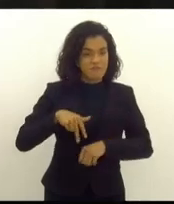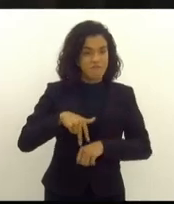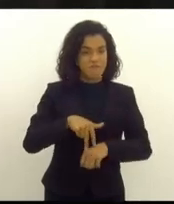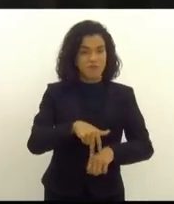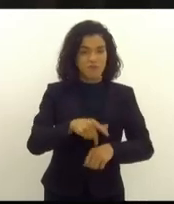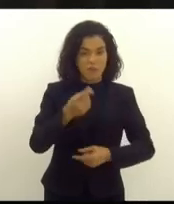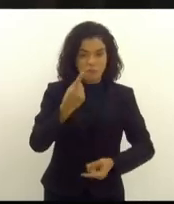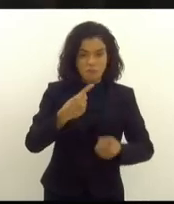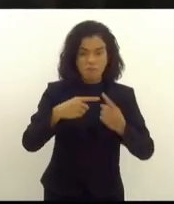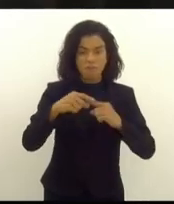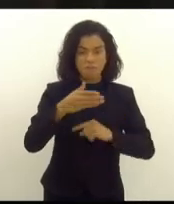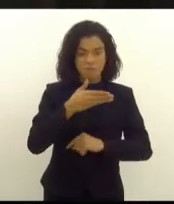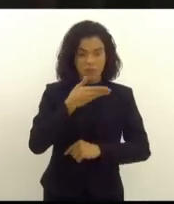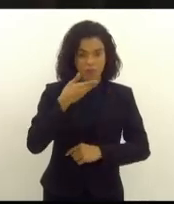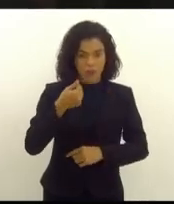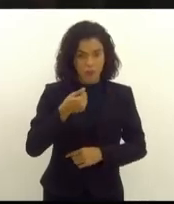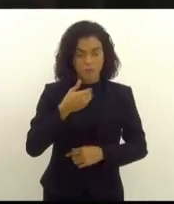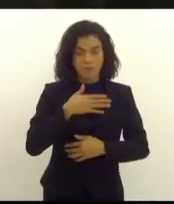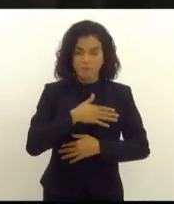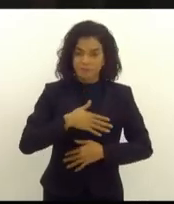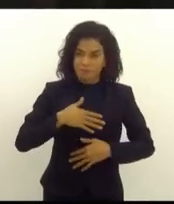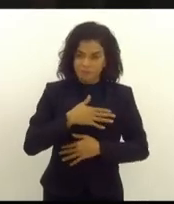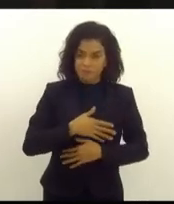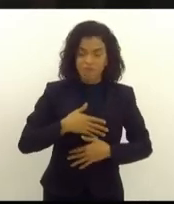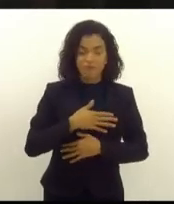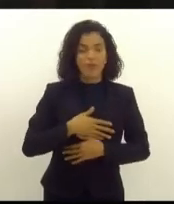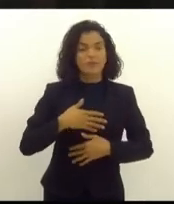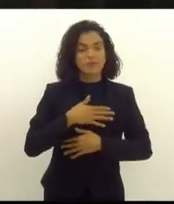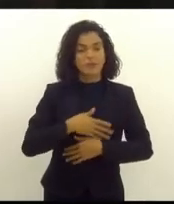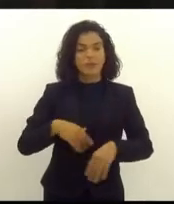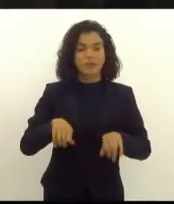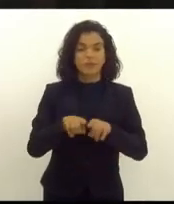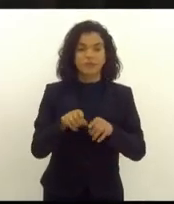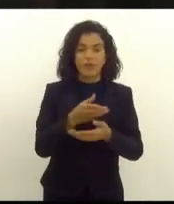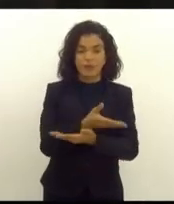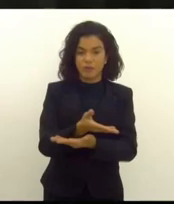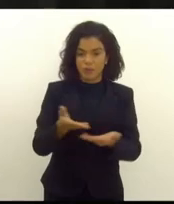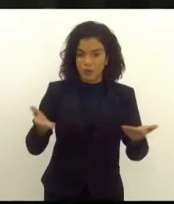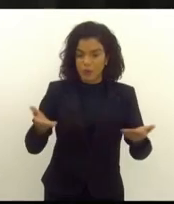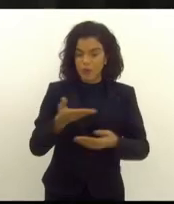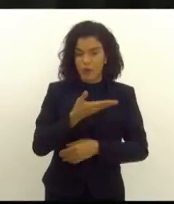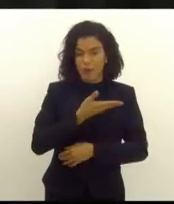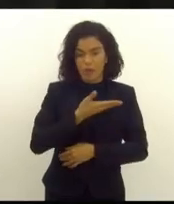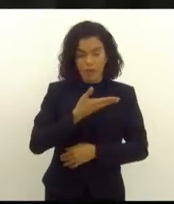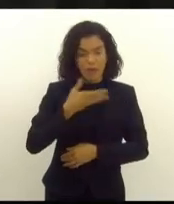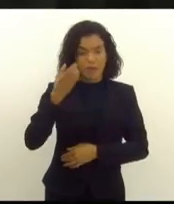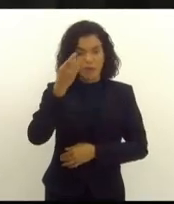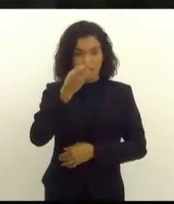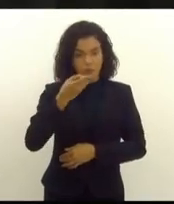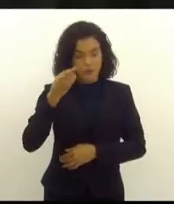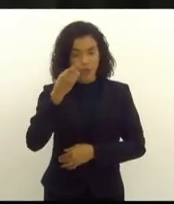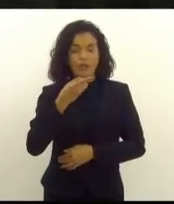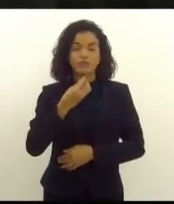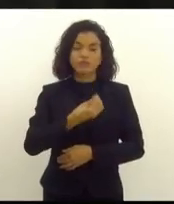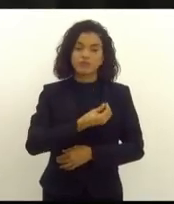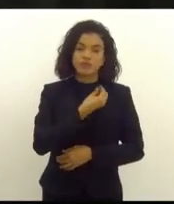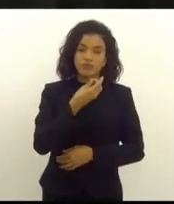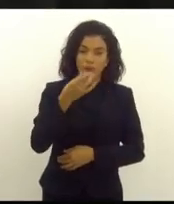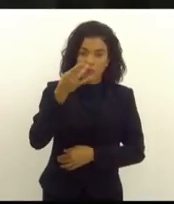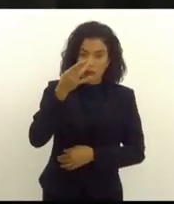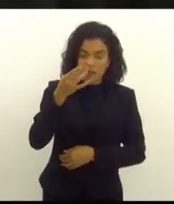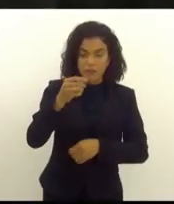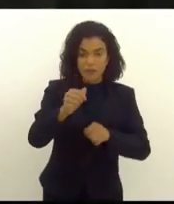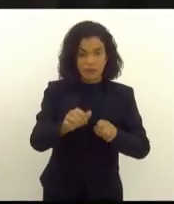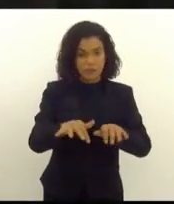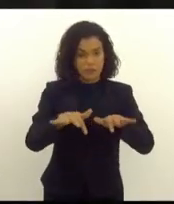recuperada prazer quero saudar também a todos os colegas parlamentares que estão aqui no